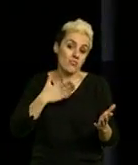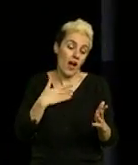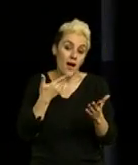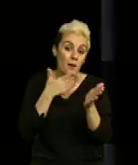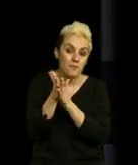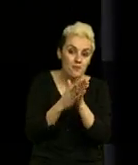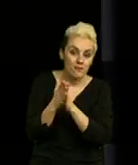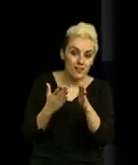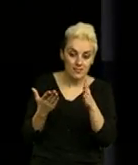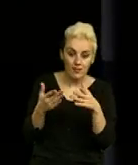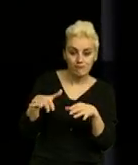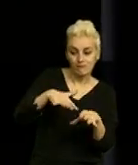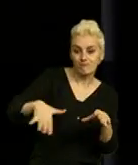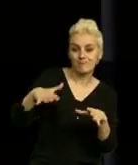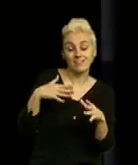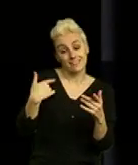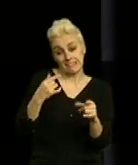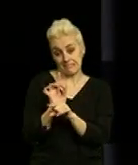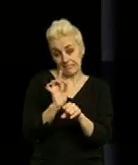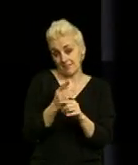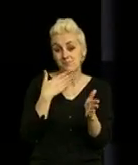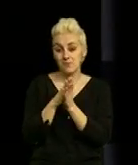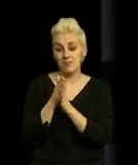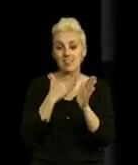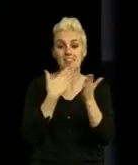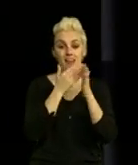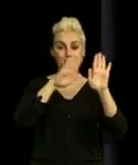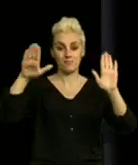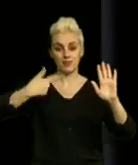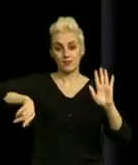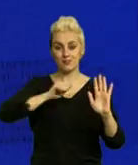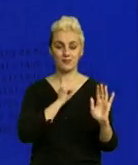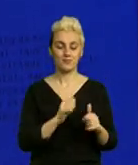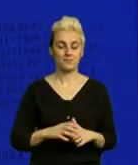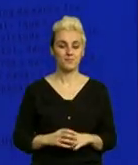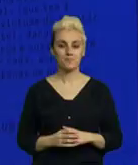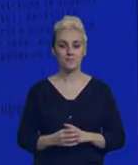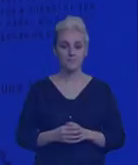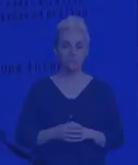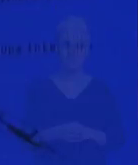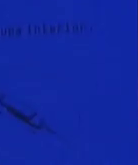acesso, e nós o vamos aproveitando para fazer as nossas exposições.